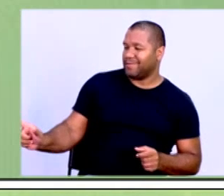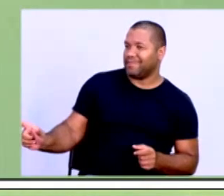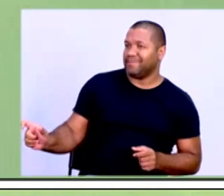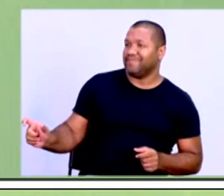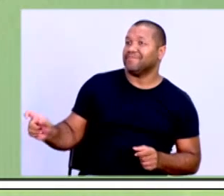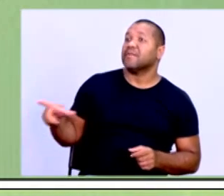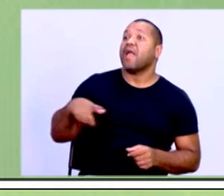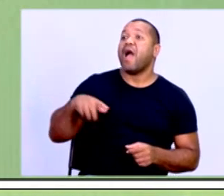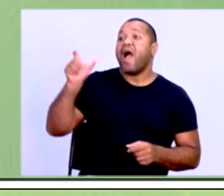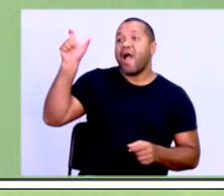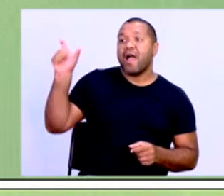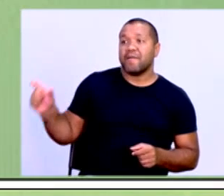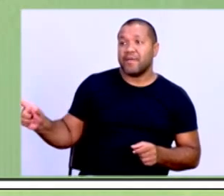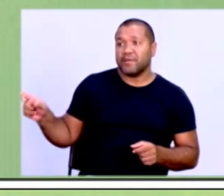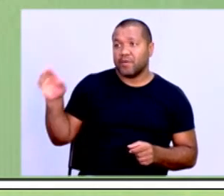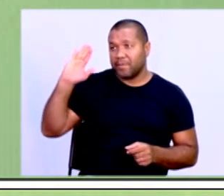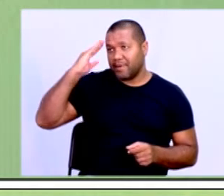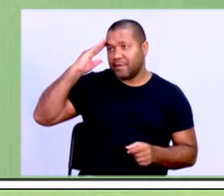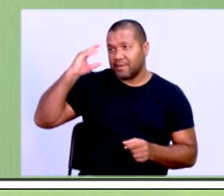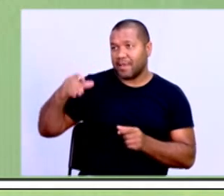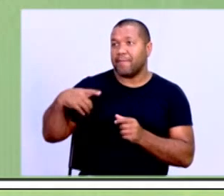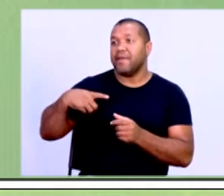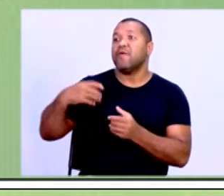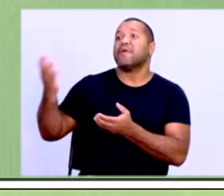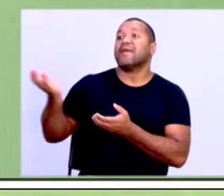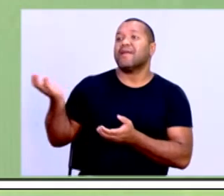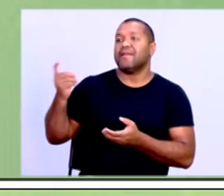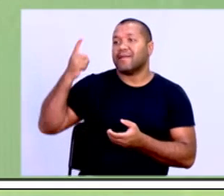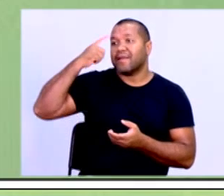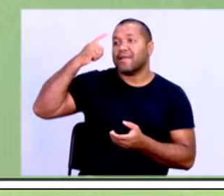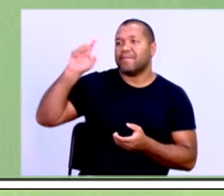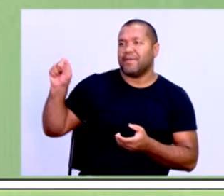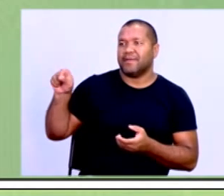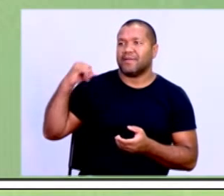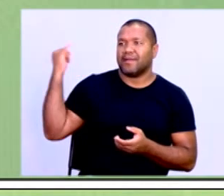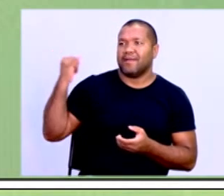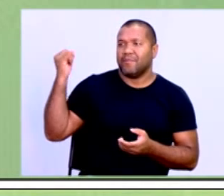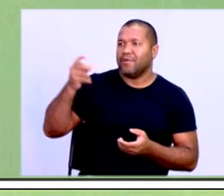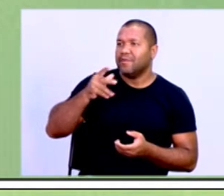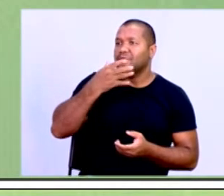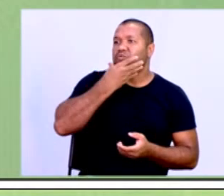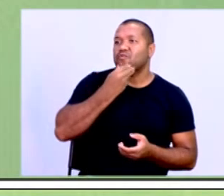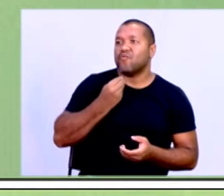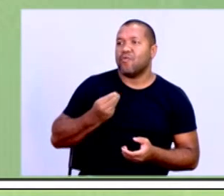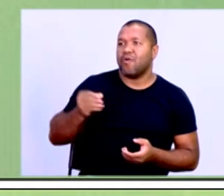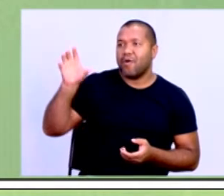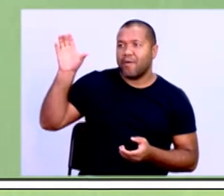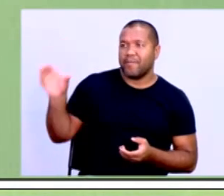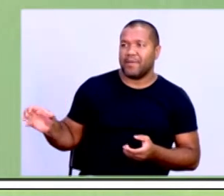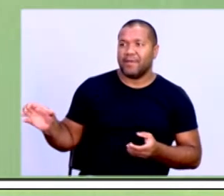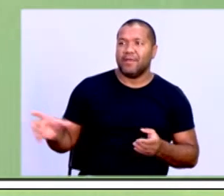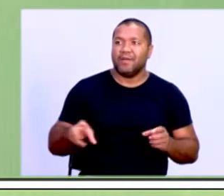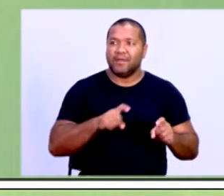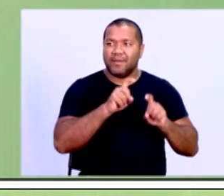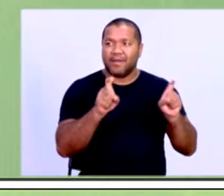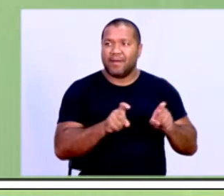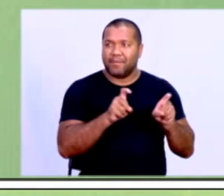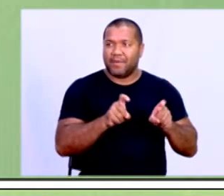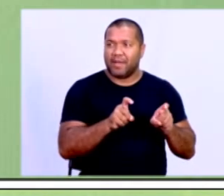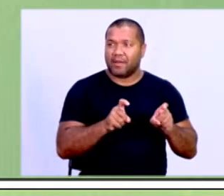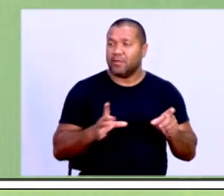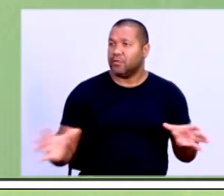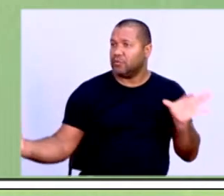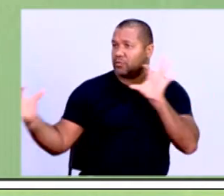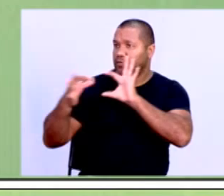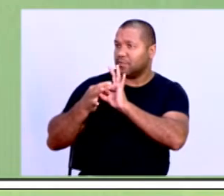a interagir, os indivíduos, a importância do homem e a máquina, né?